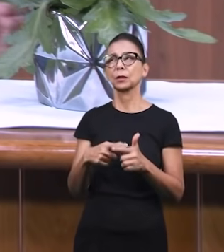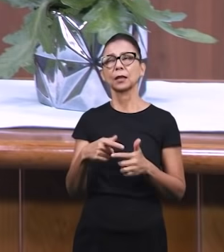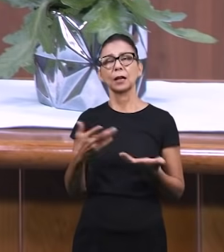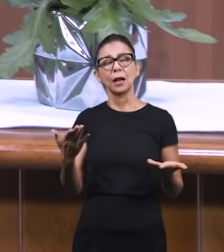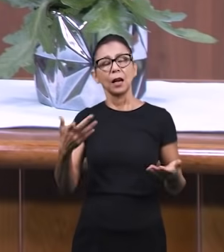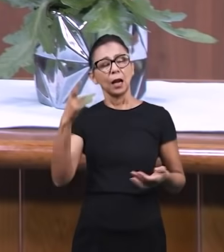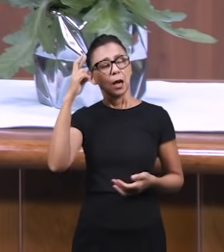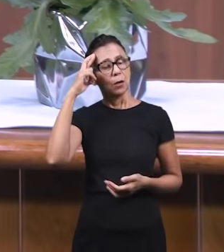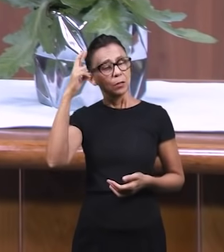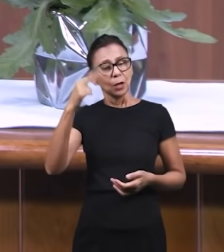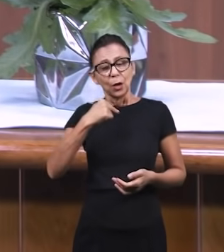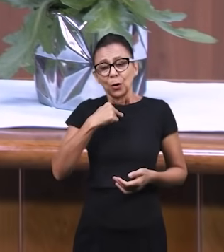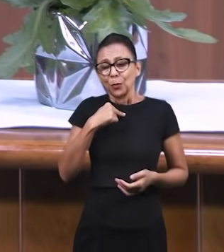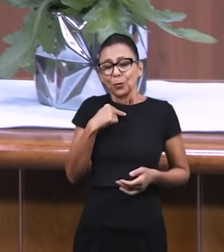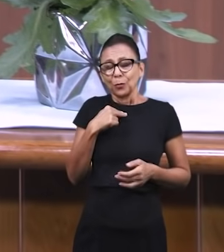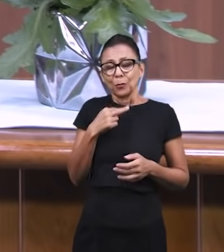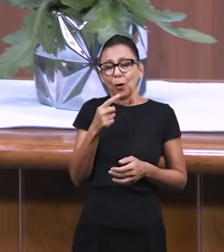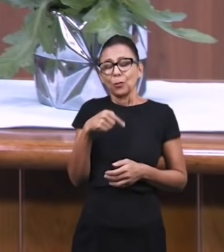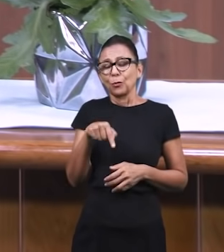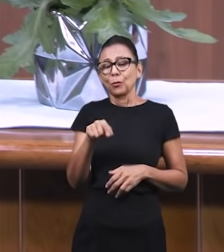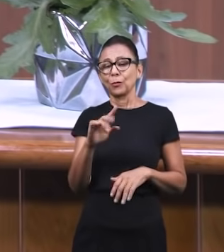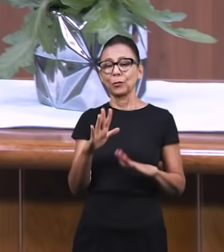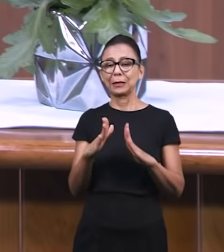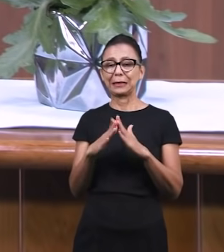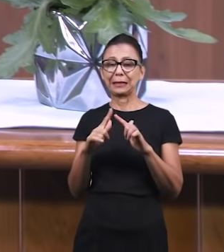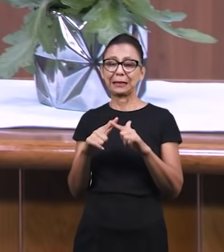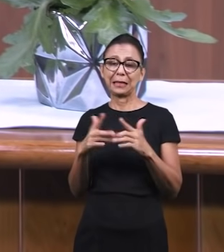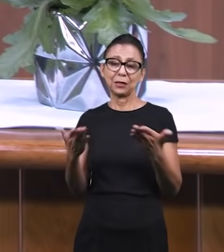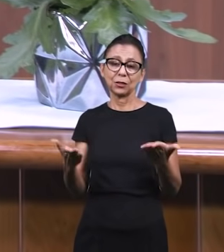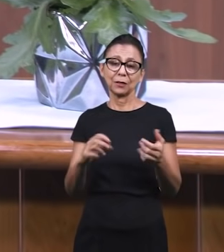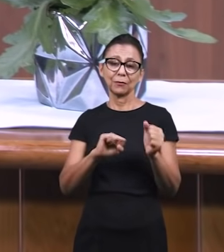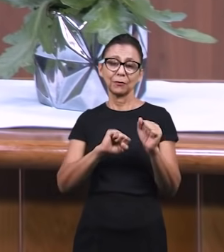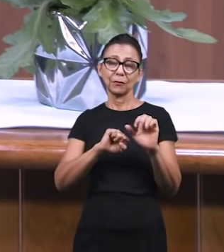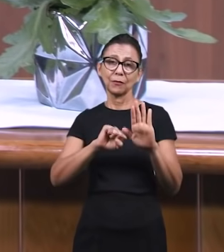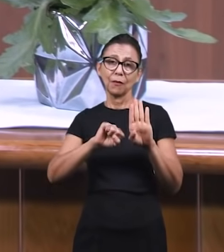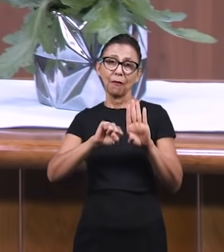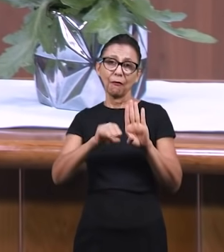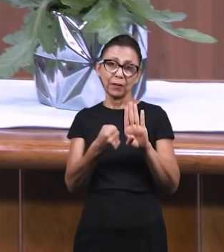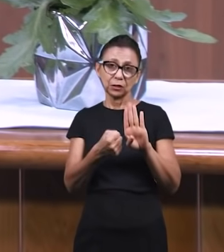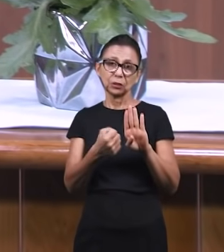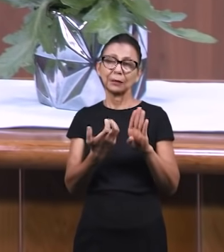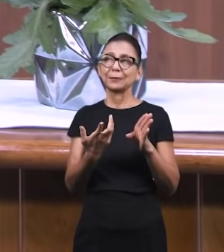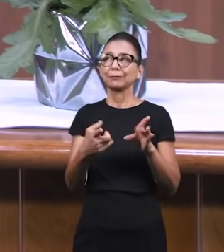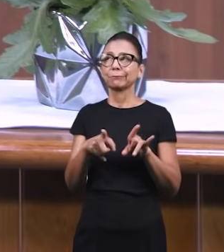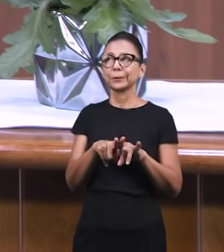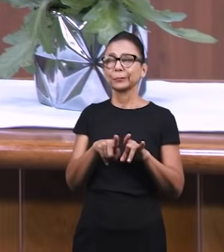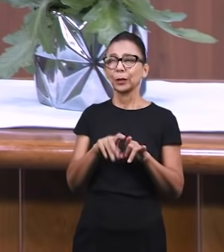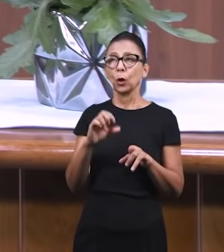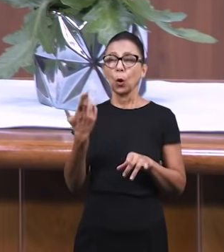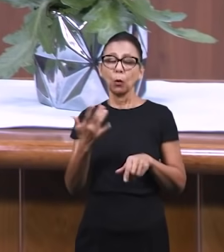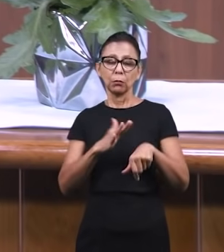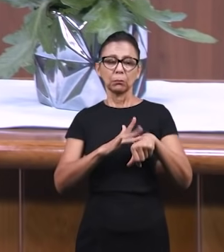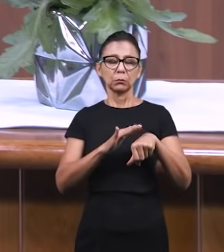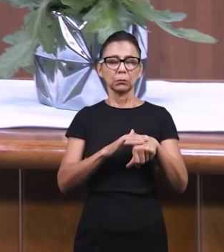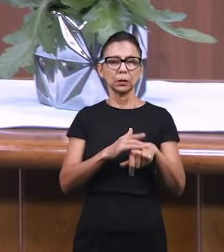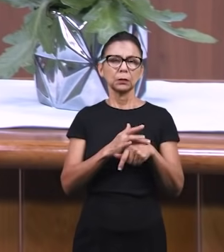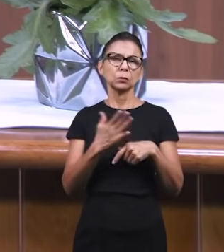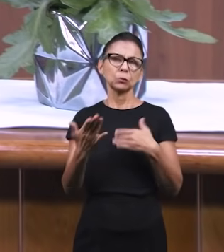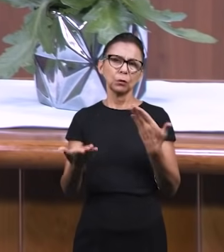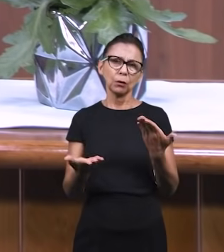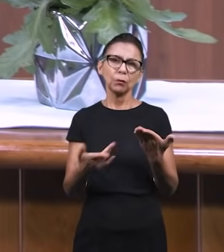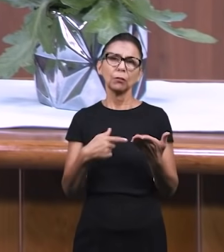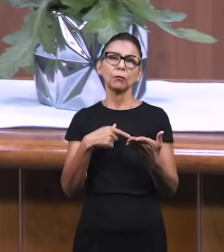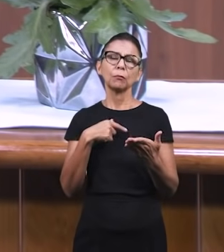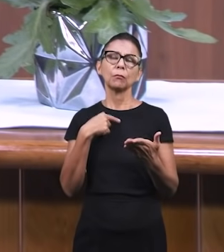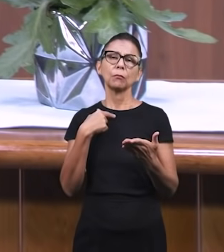buscar, mas o evangelho vai até você. É por isso que a palavra diz assim, um paralítico sendo conduzido. Por